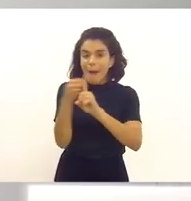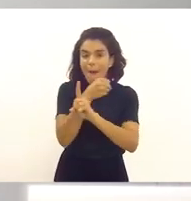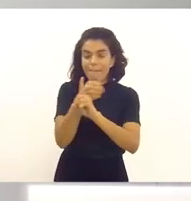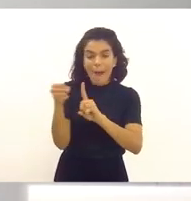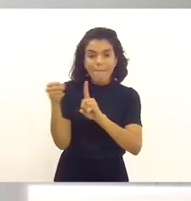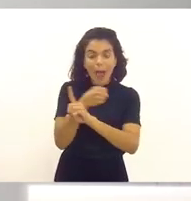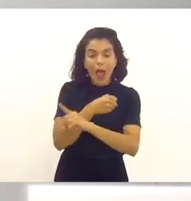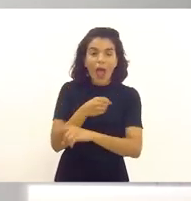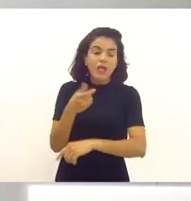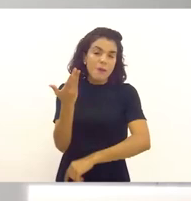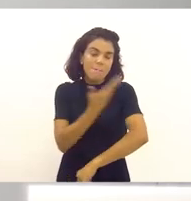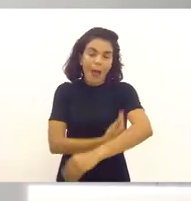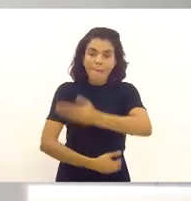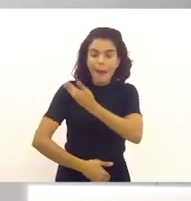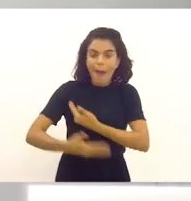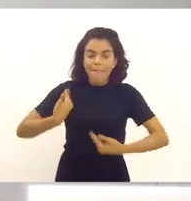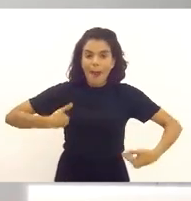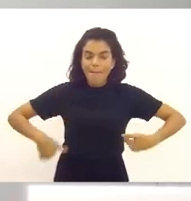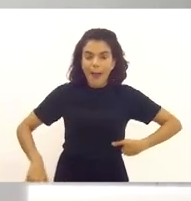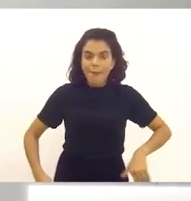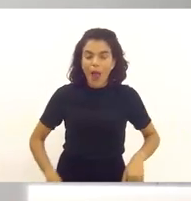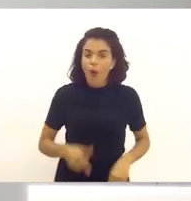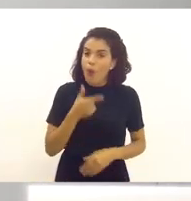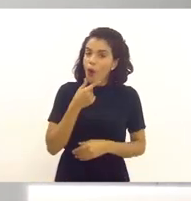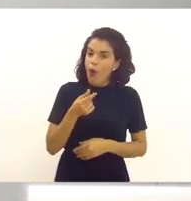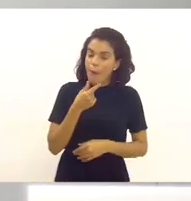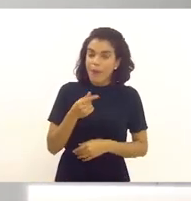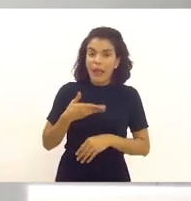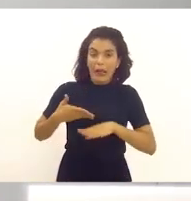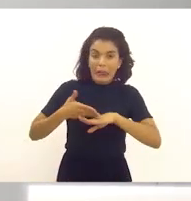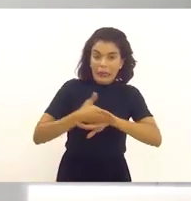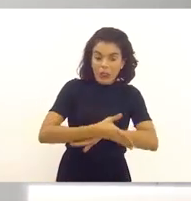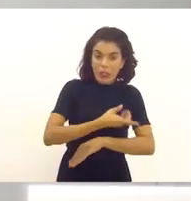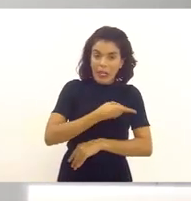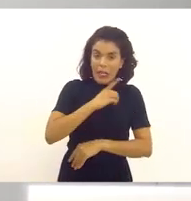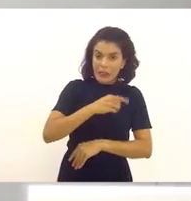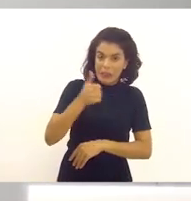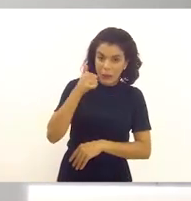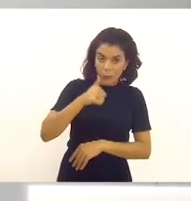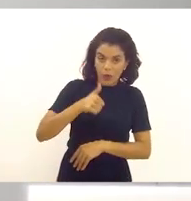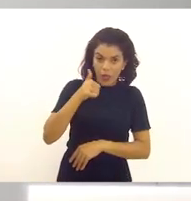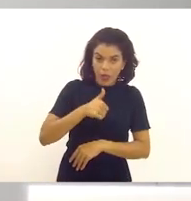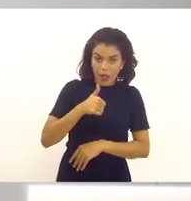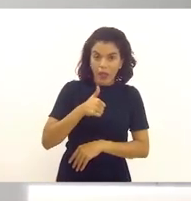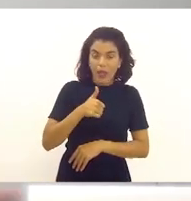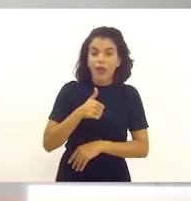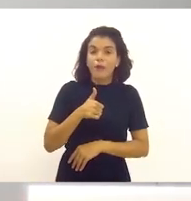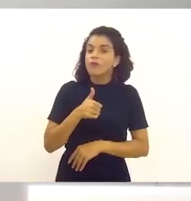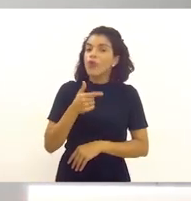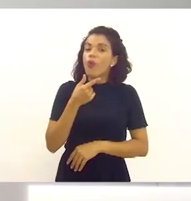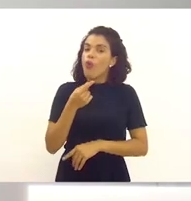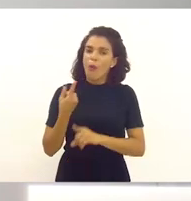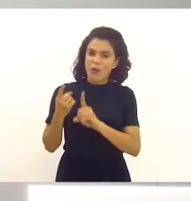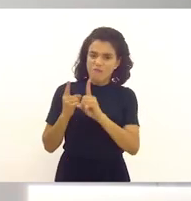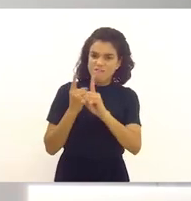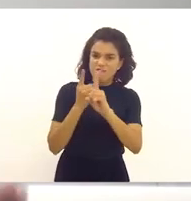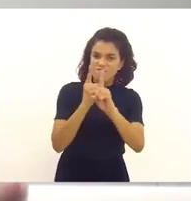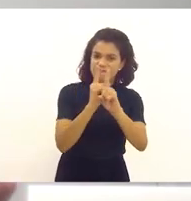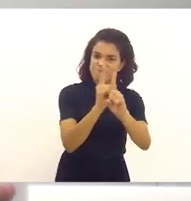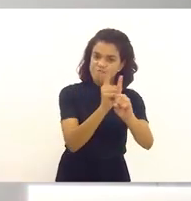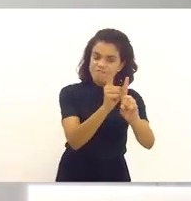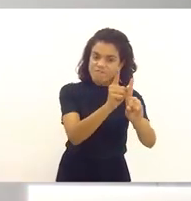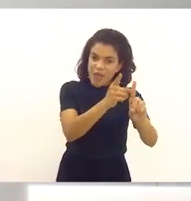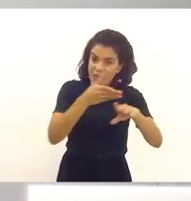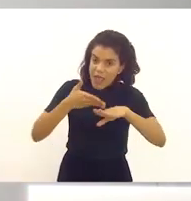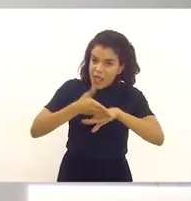dela e quando ela entrou na delegacia da mulher ele a viu e foi atrás e entrou